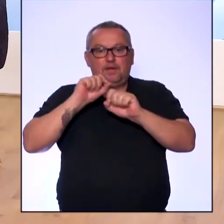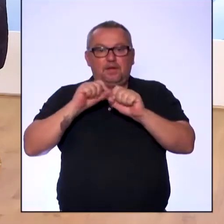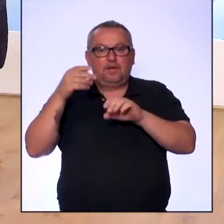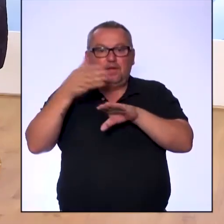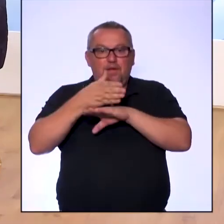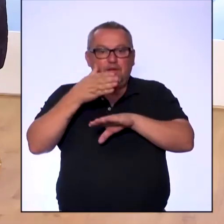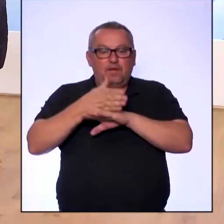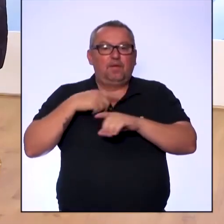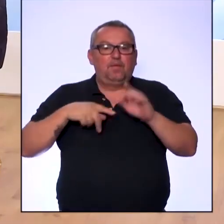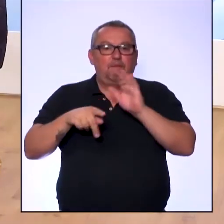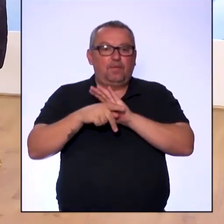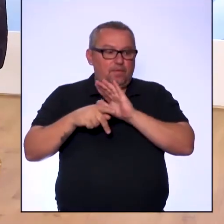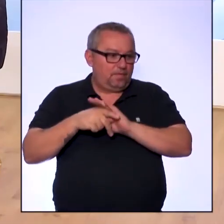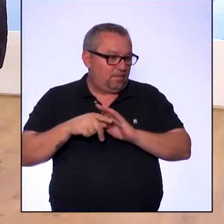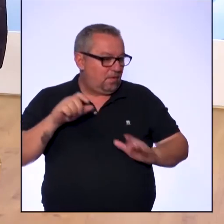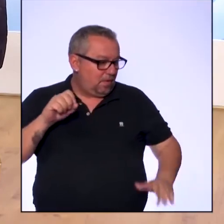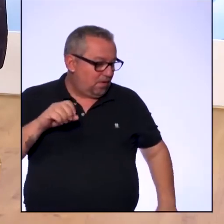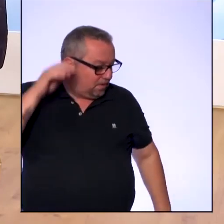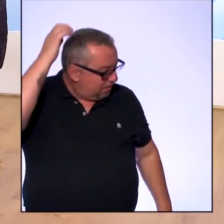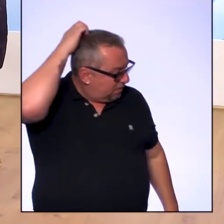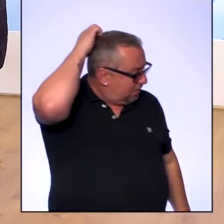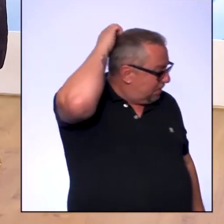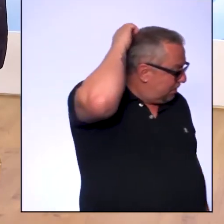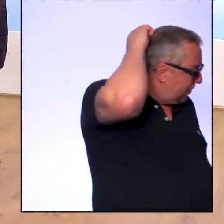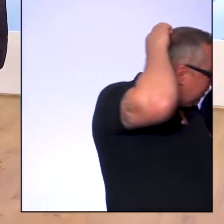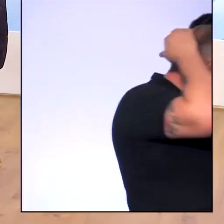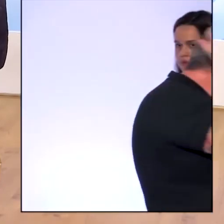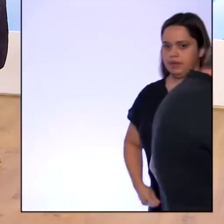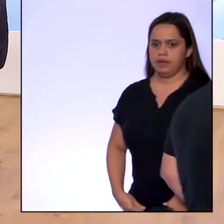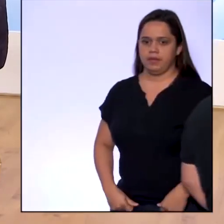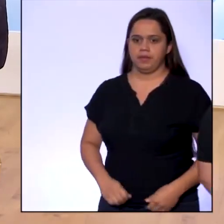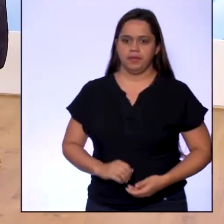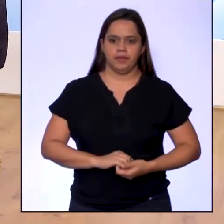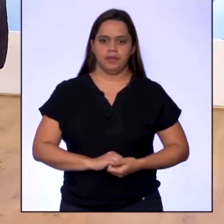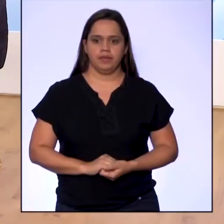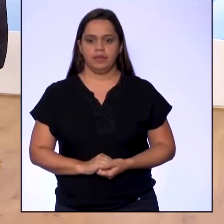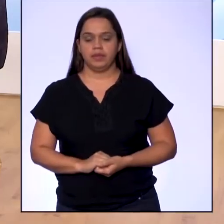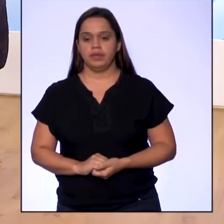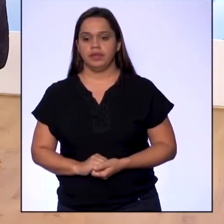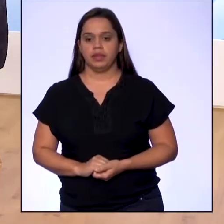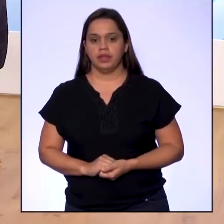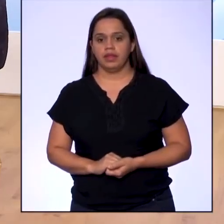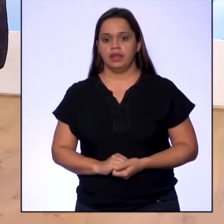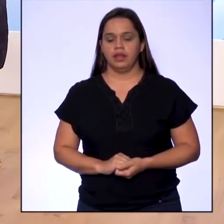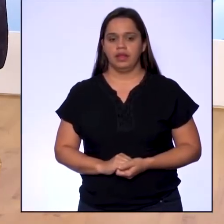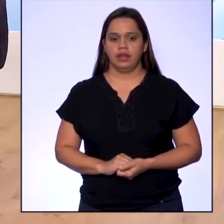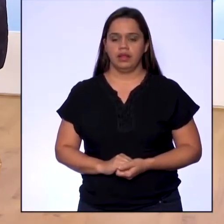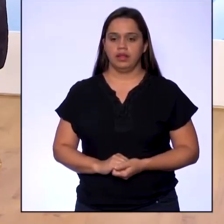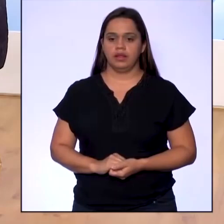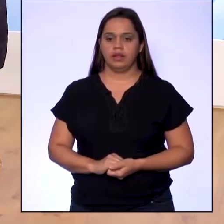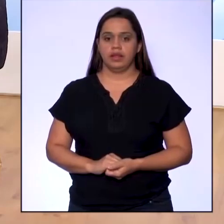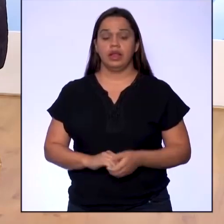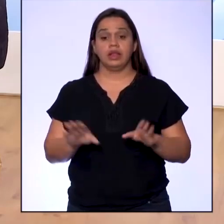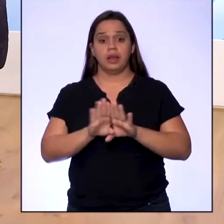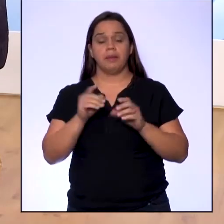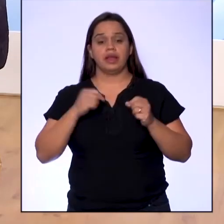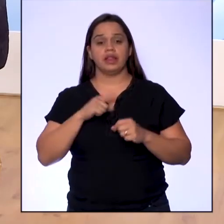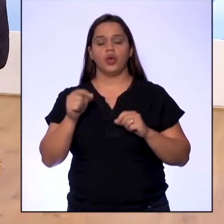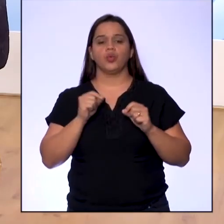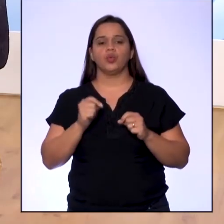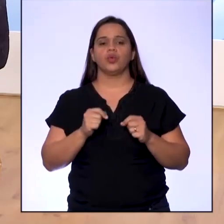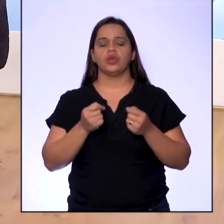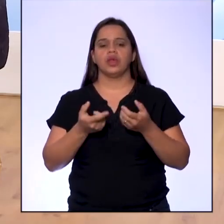aspecto correto de quanto tempo que se teve essa questão aí dos primeiros povos terem trafegado de